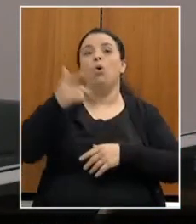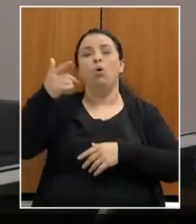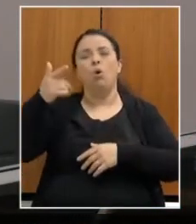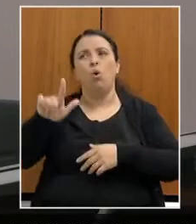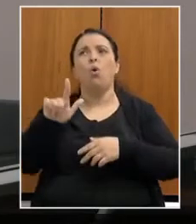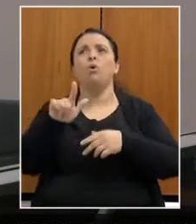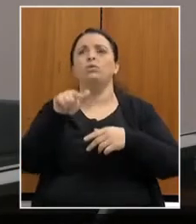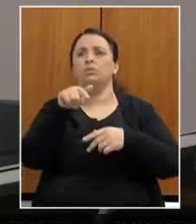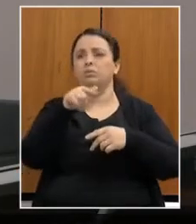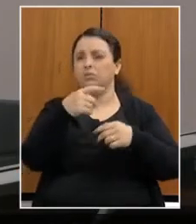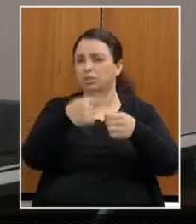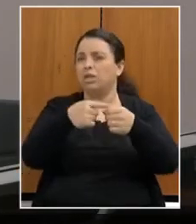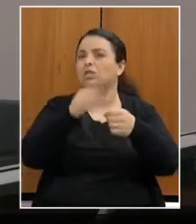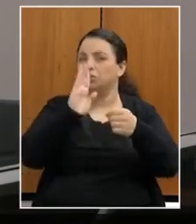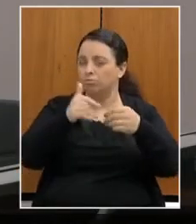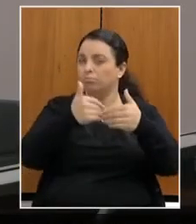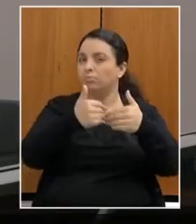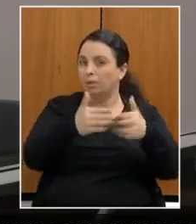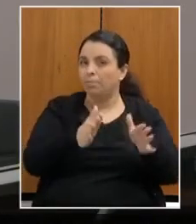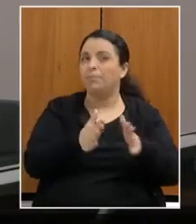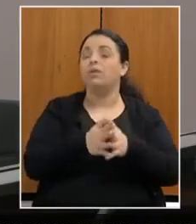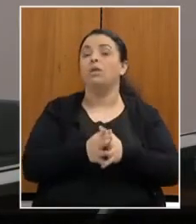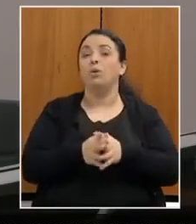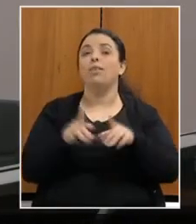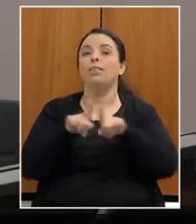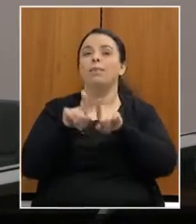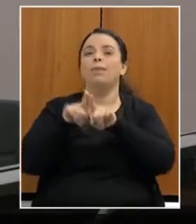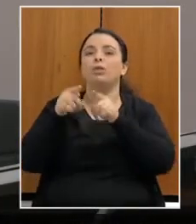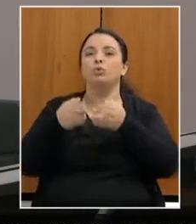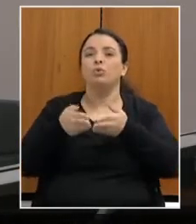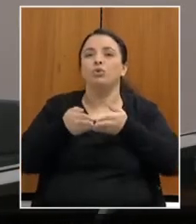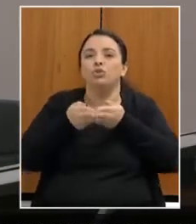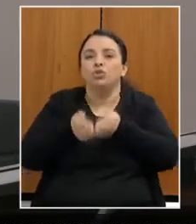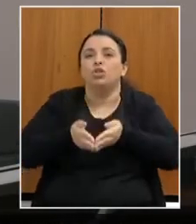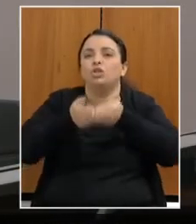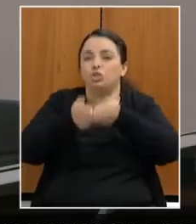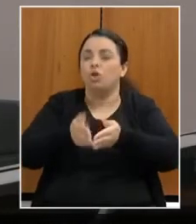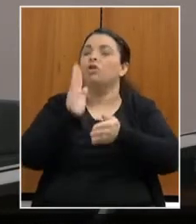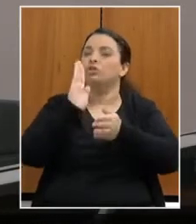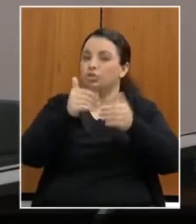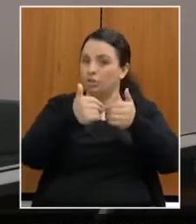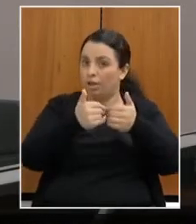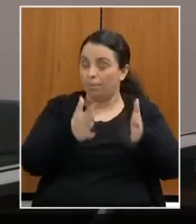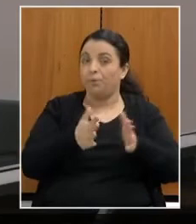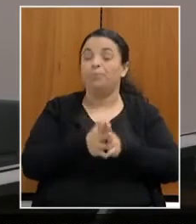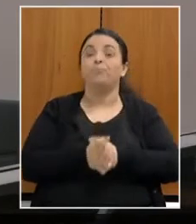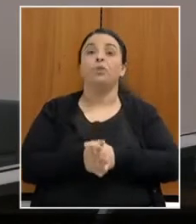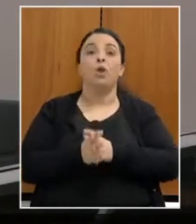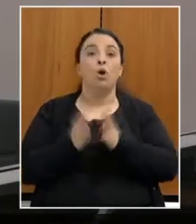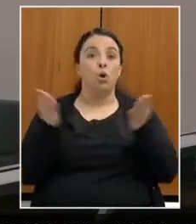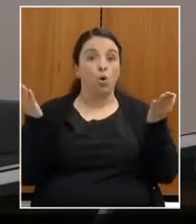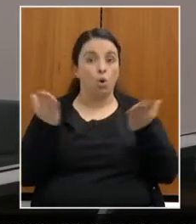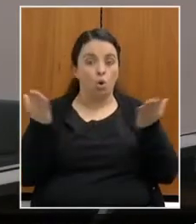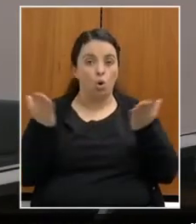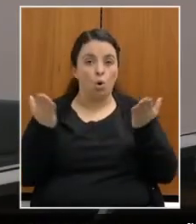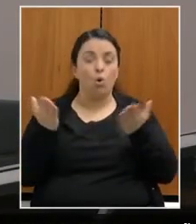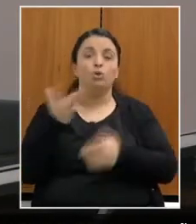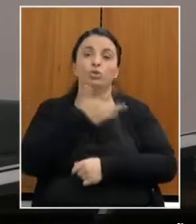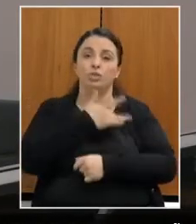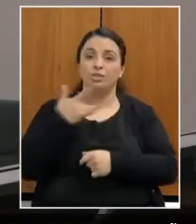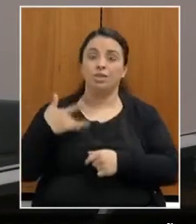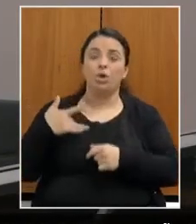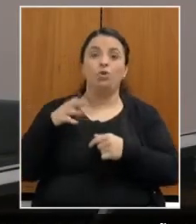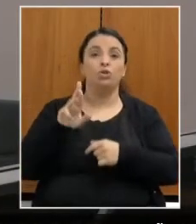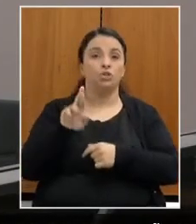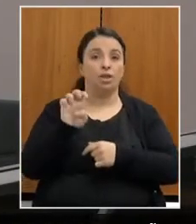passado, lançando na Noroeste. Temos o piloto no Jequitinhonha, que foi o primeiro local que recebeu hoje. A Saúde em Rede